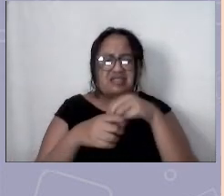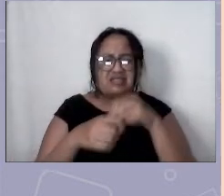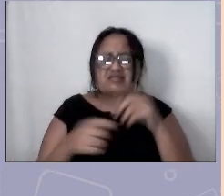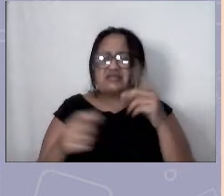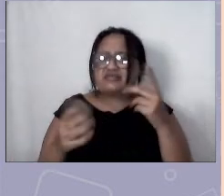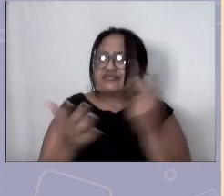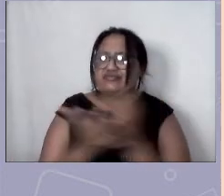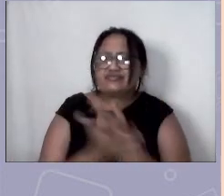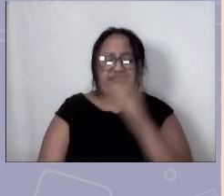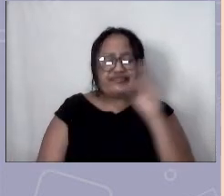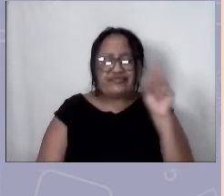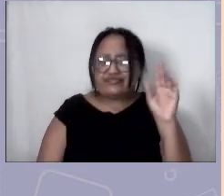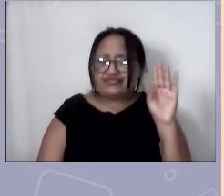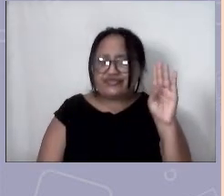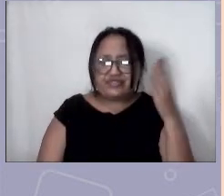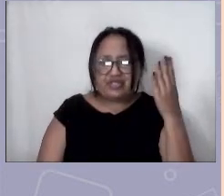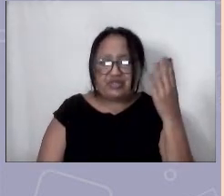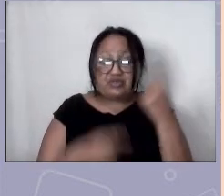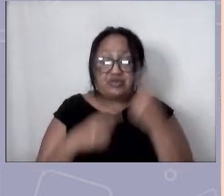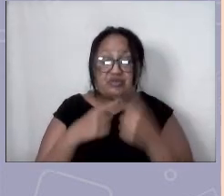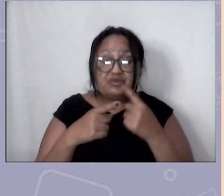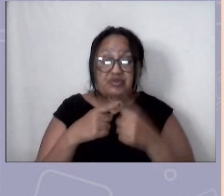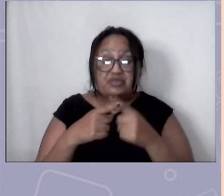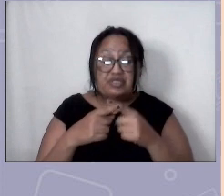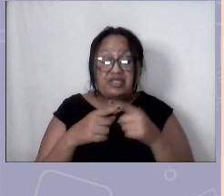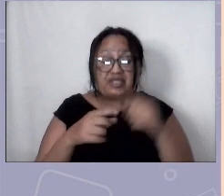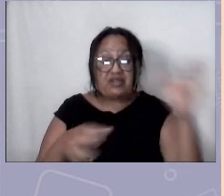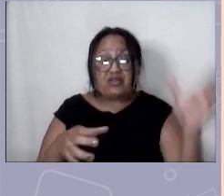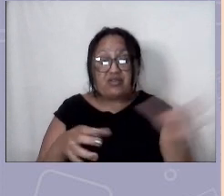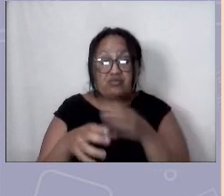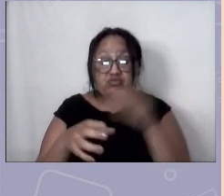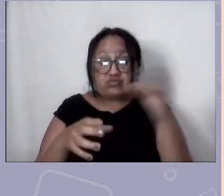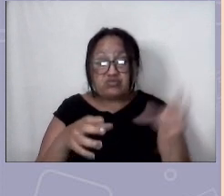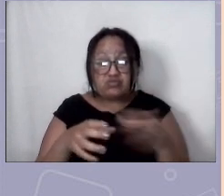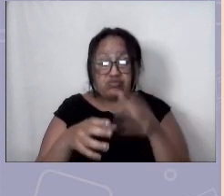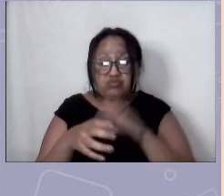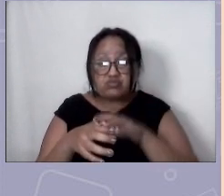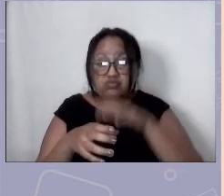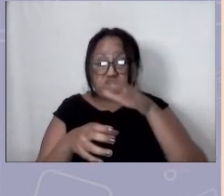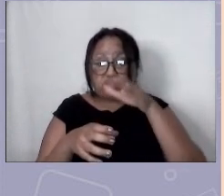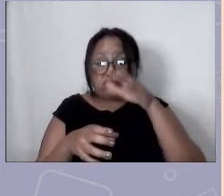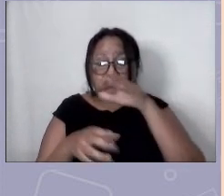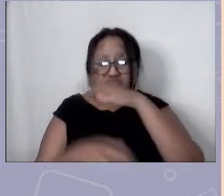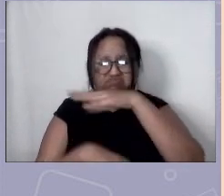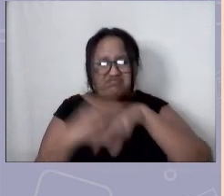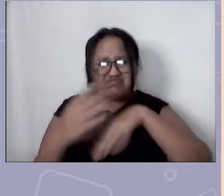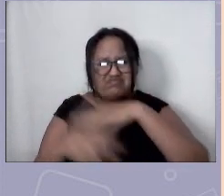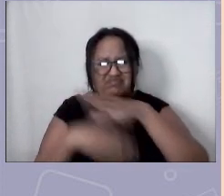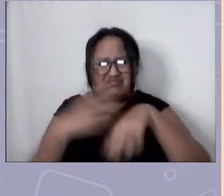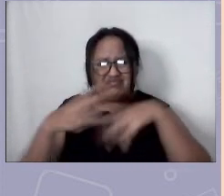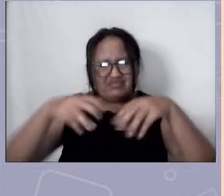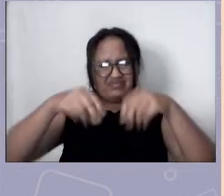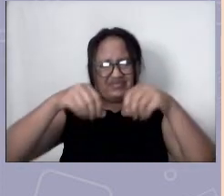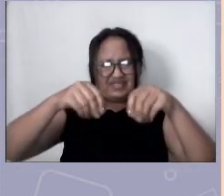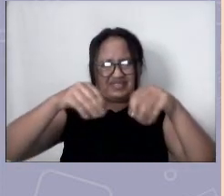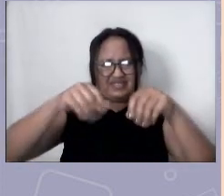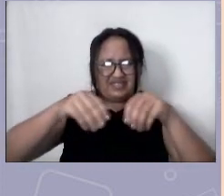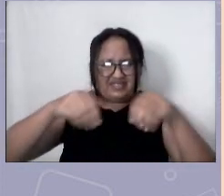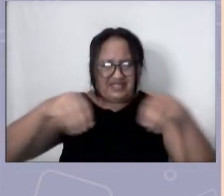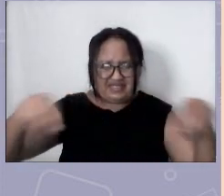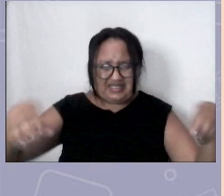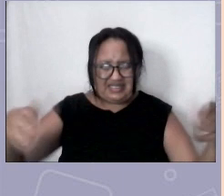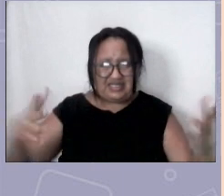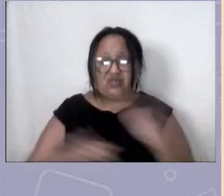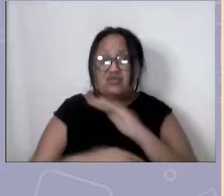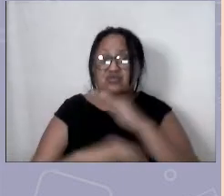o acúmulo desses biopesticidas no solo ele mexe também com toda a microbiota do solo né com todos os seres vivos né